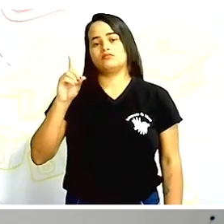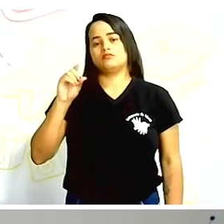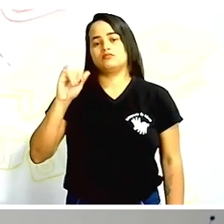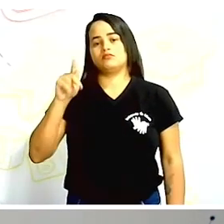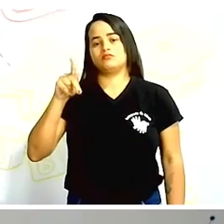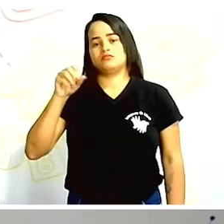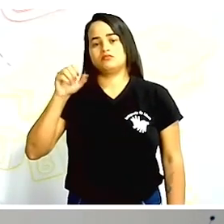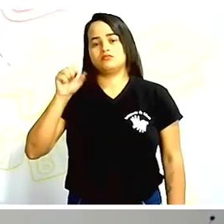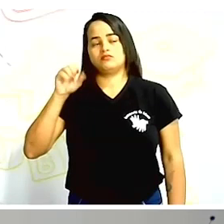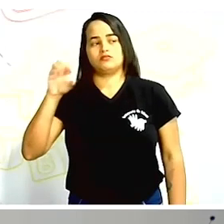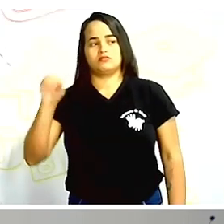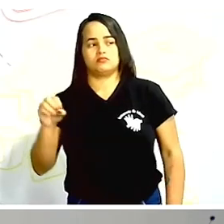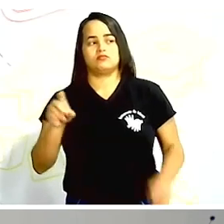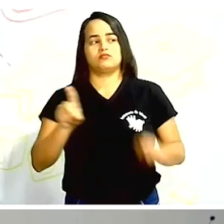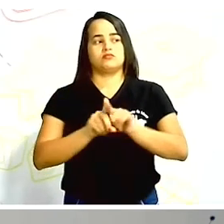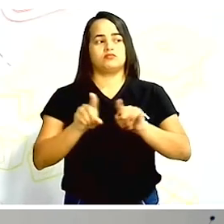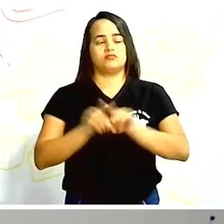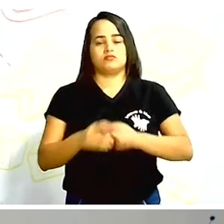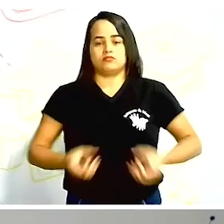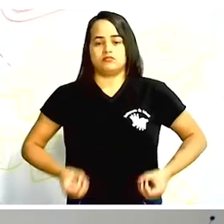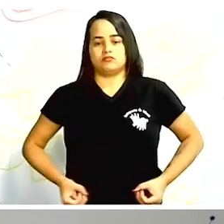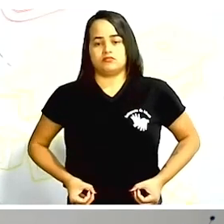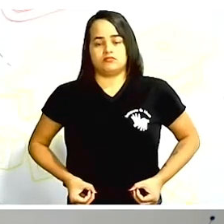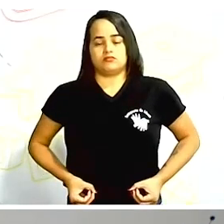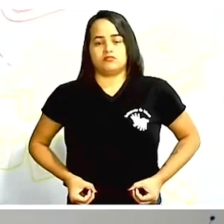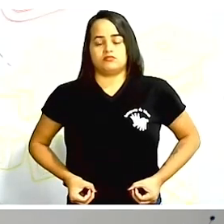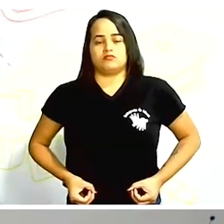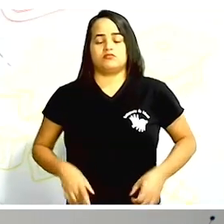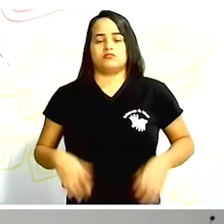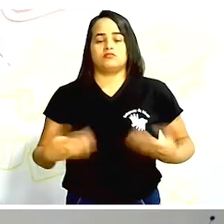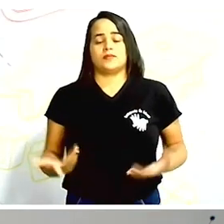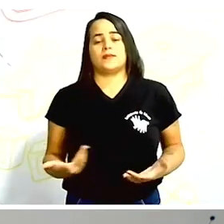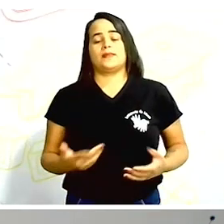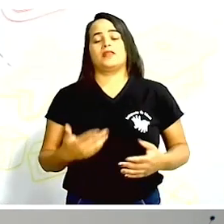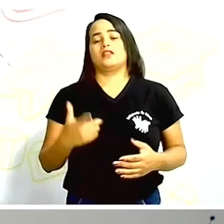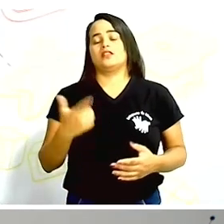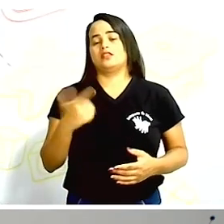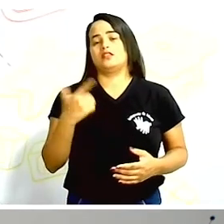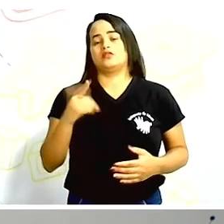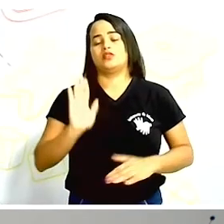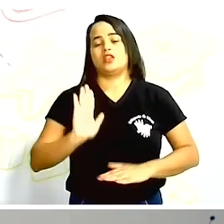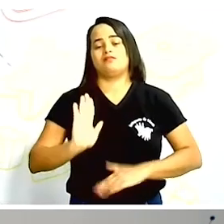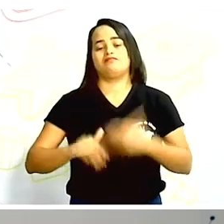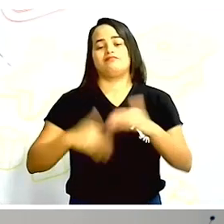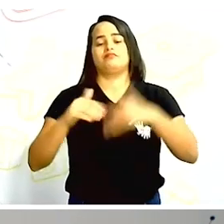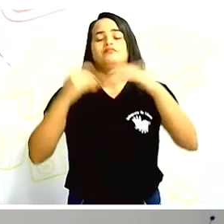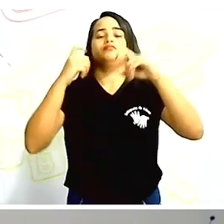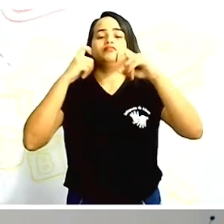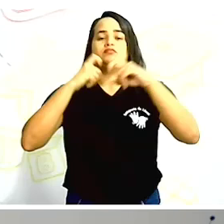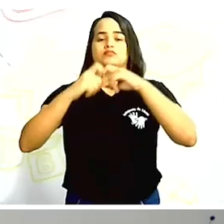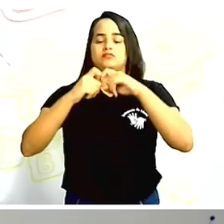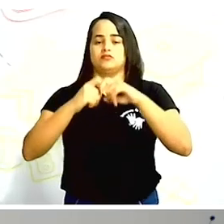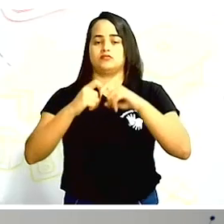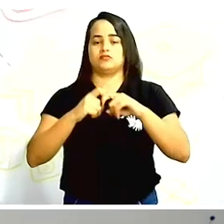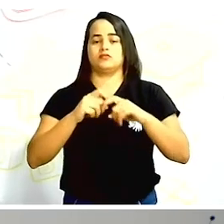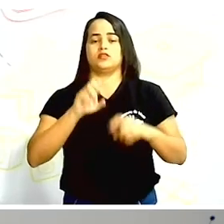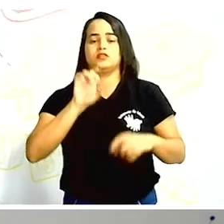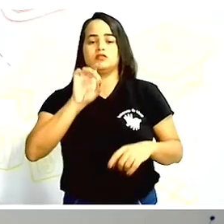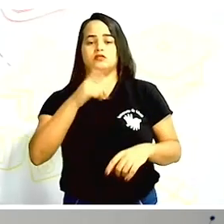isso que na mulher, no caso da testosterona, não tem muita produção em hormônio sexual, é apenas 25%